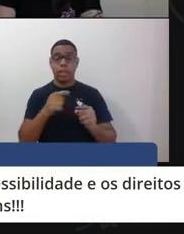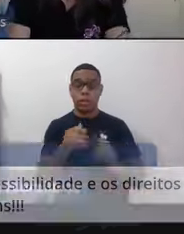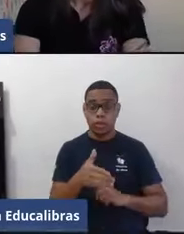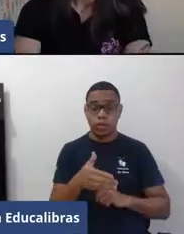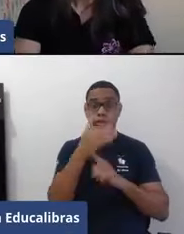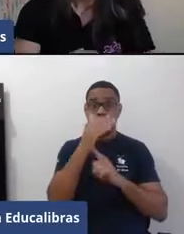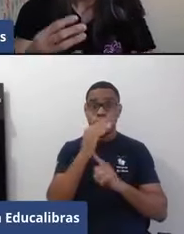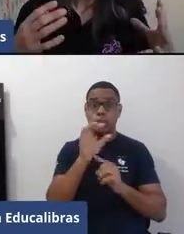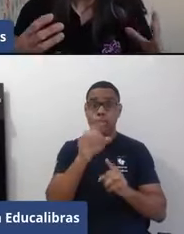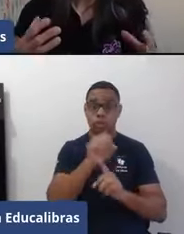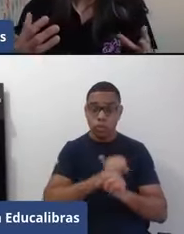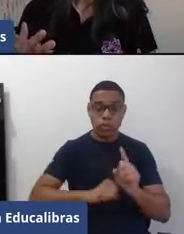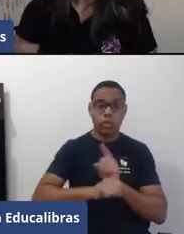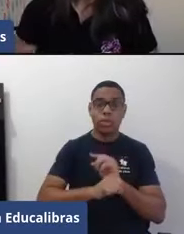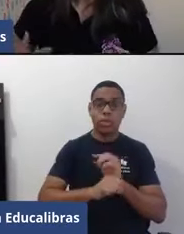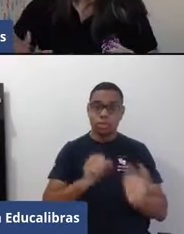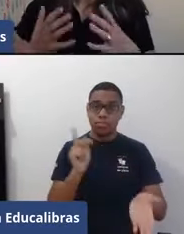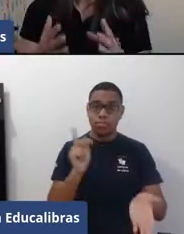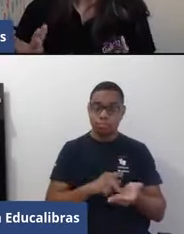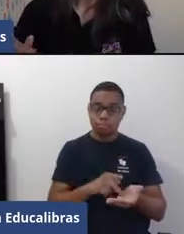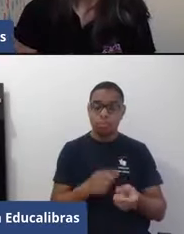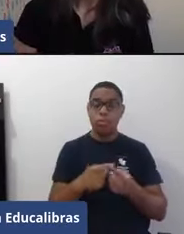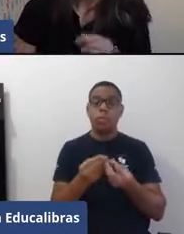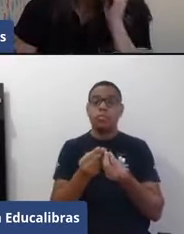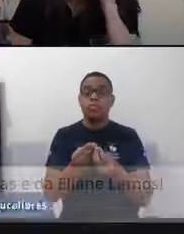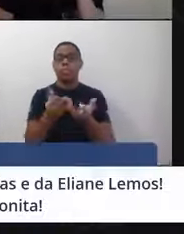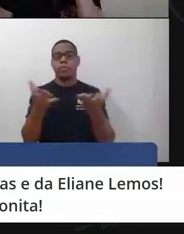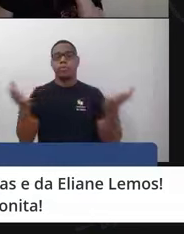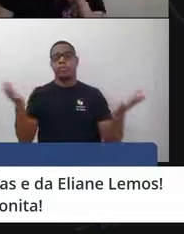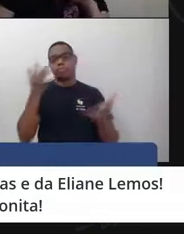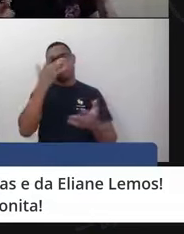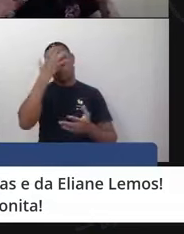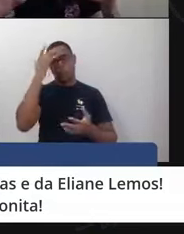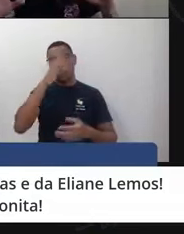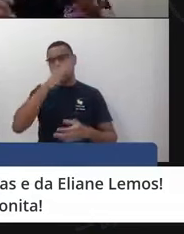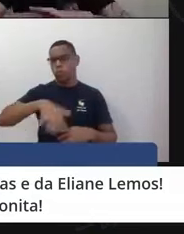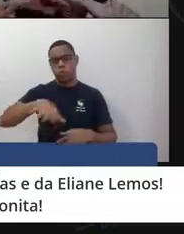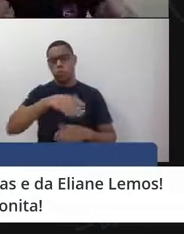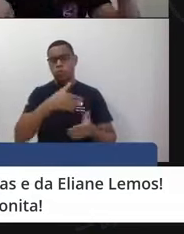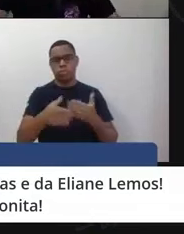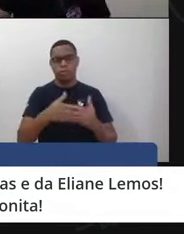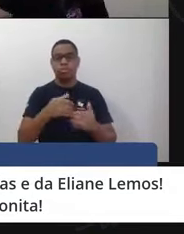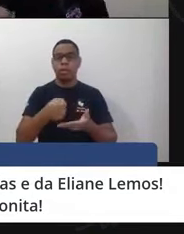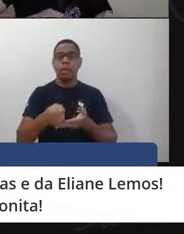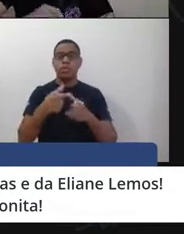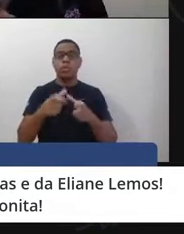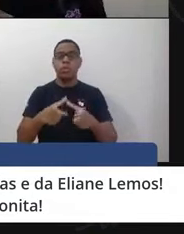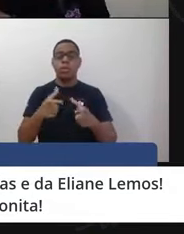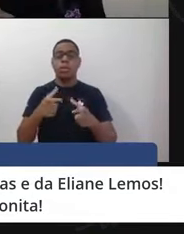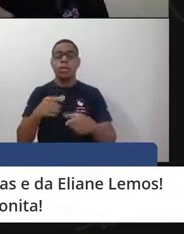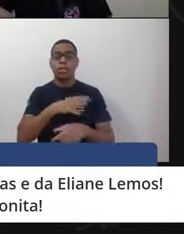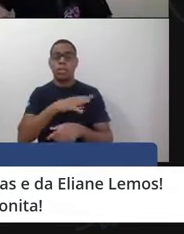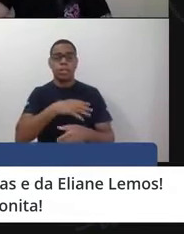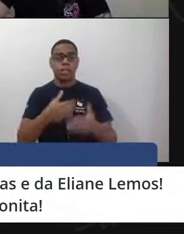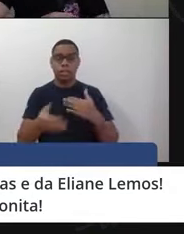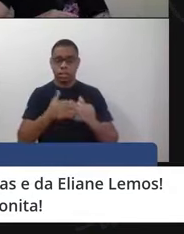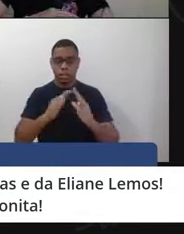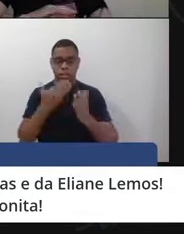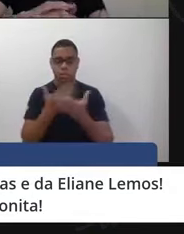social, porque é justamente para disponibilizar para as pessoas. Você pode levar para qualquer município, para qualquer